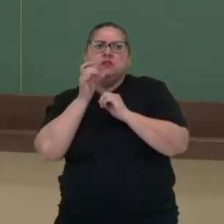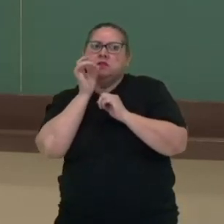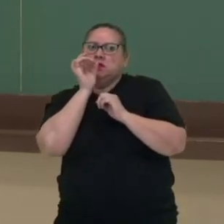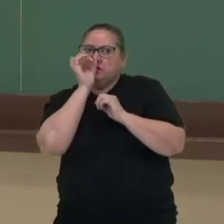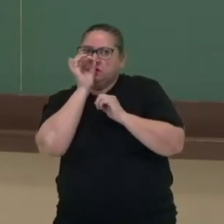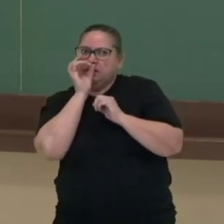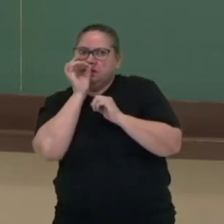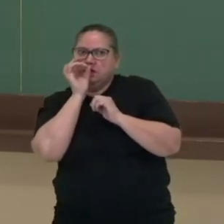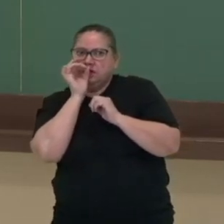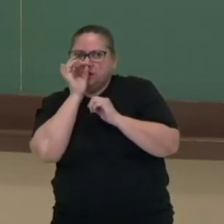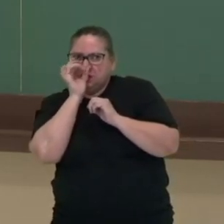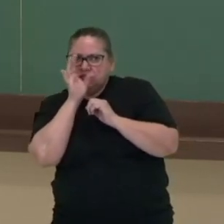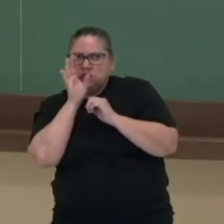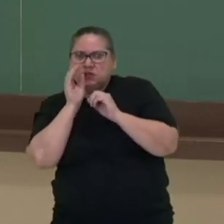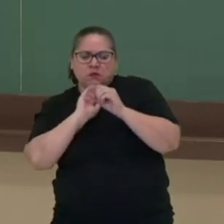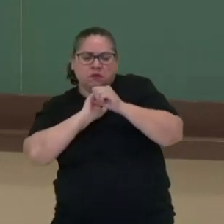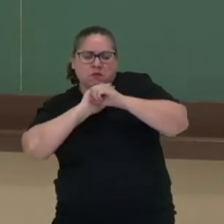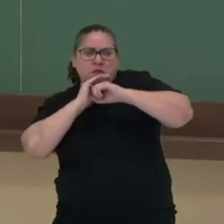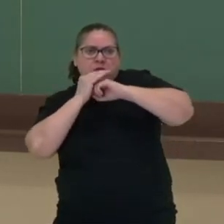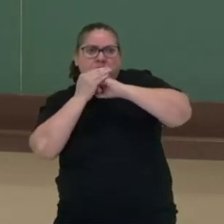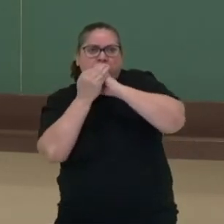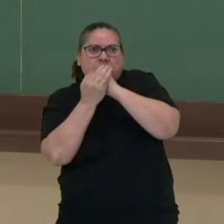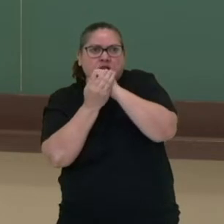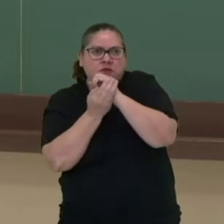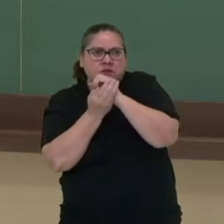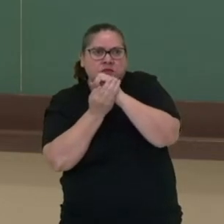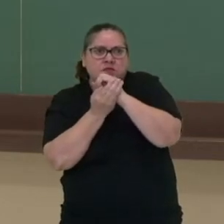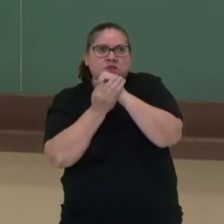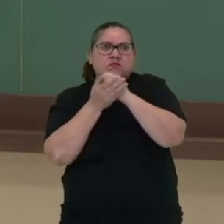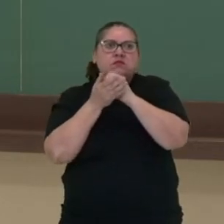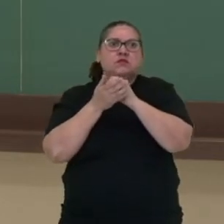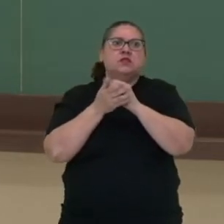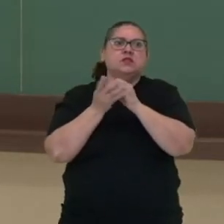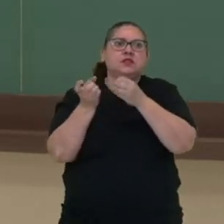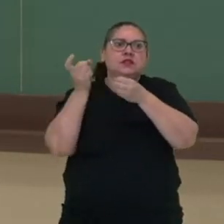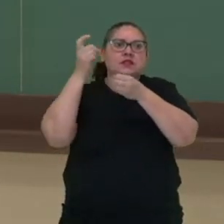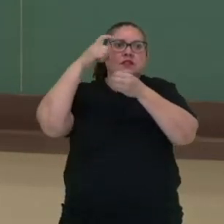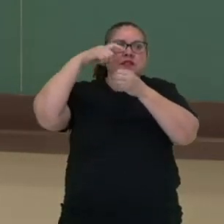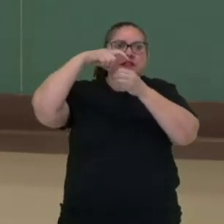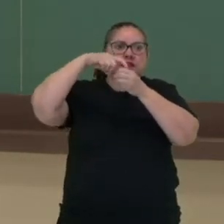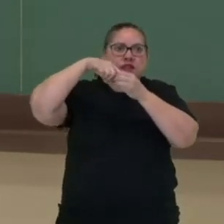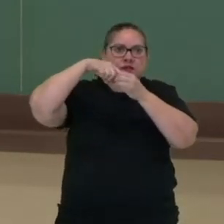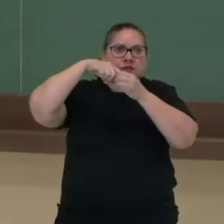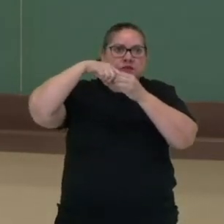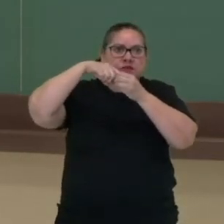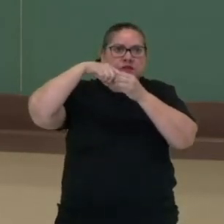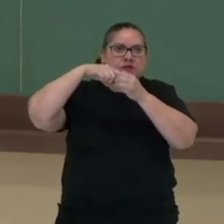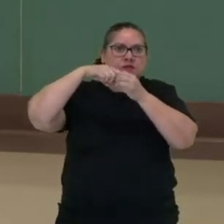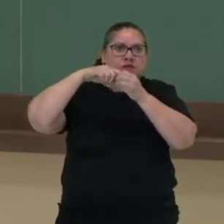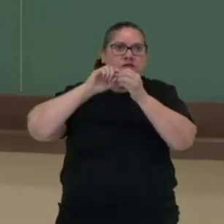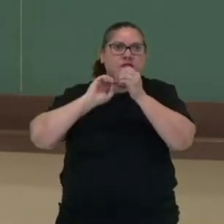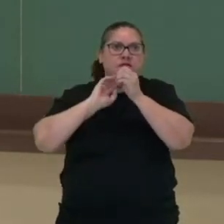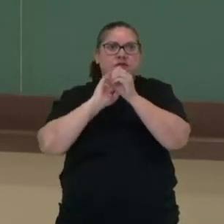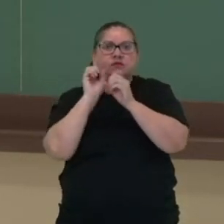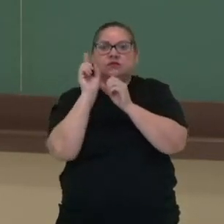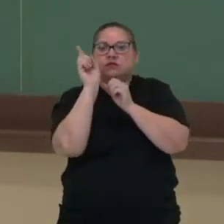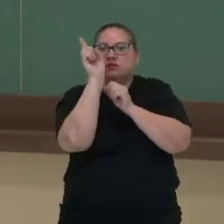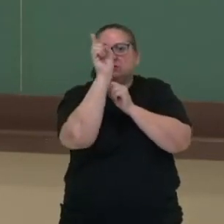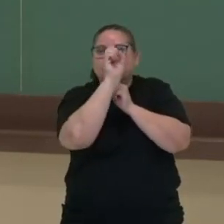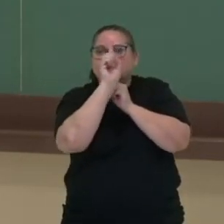é uma cápsula de proteína, uma cápsula proteica. Dentro desta cápsula que nós